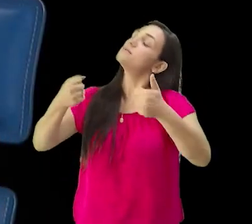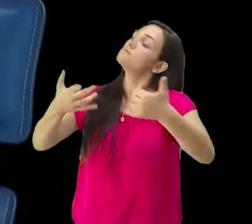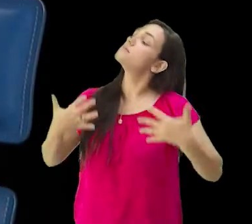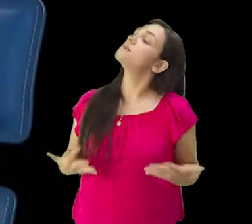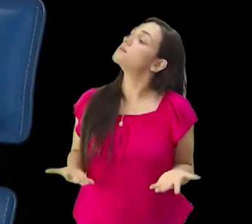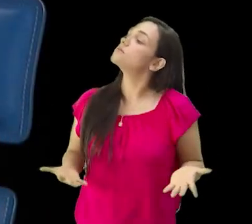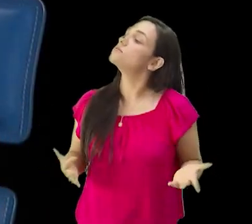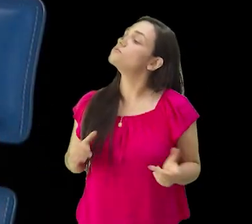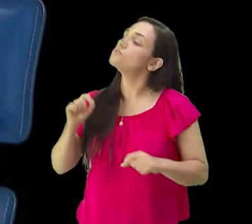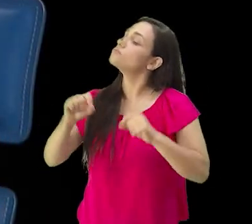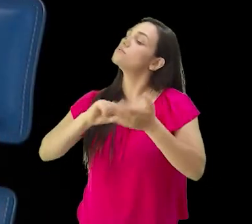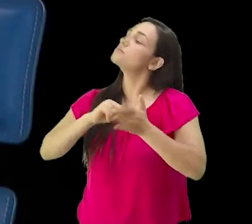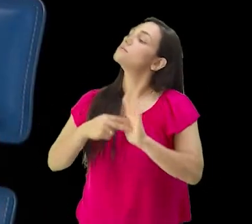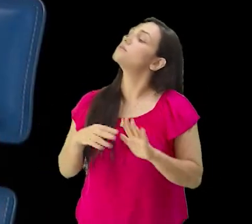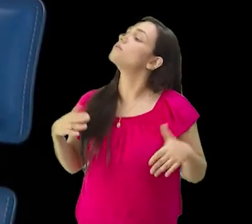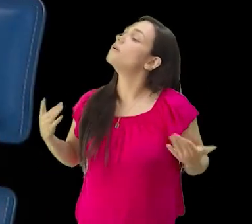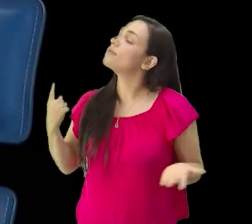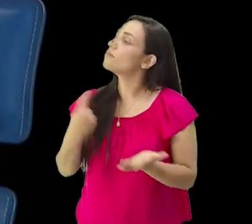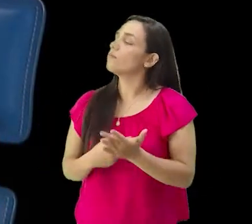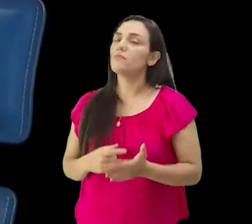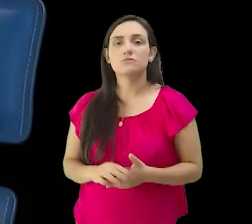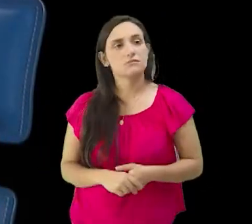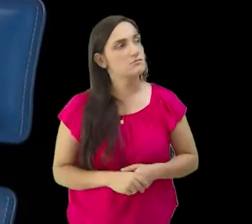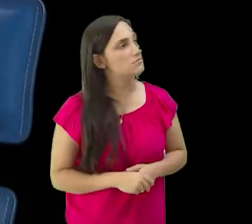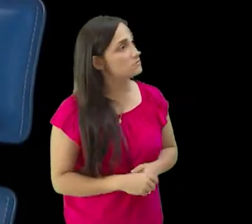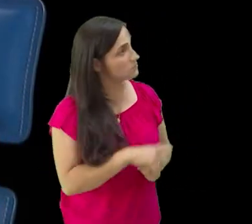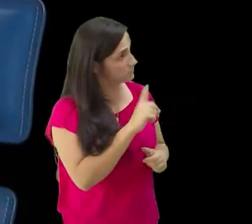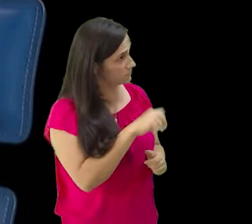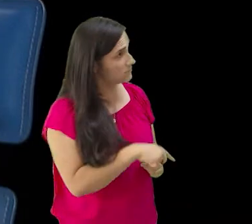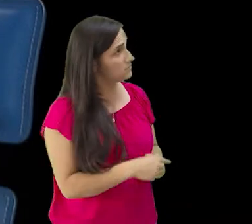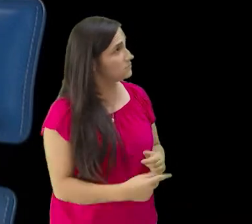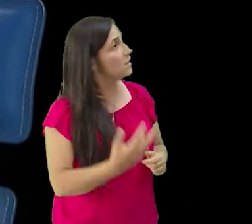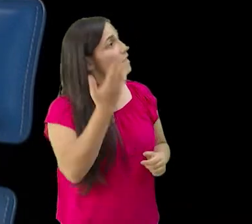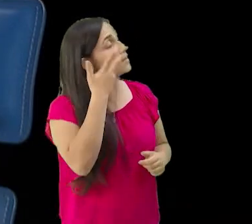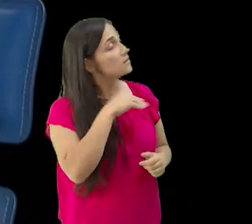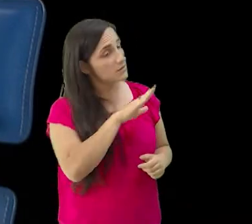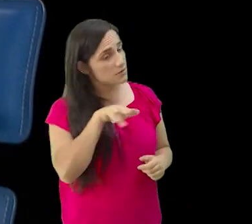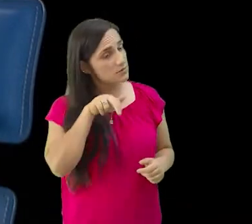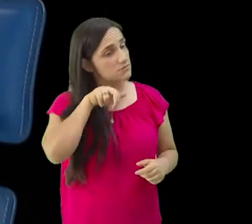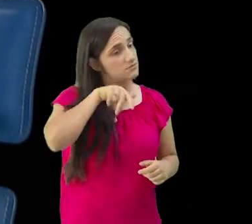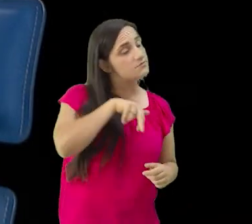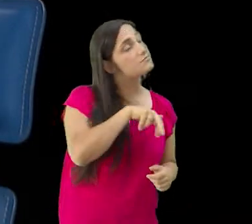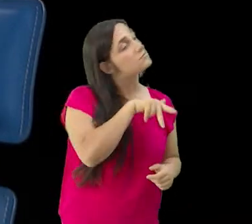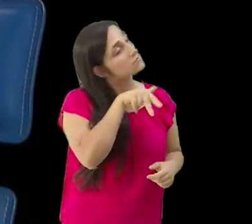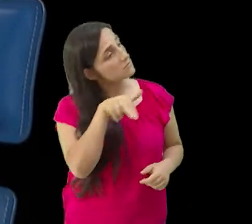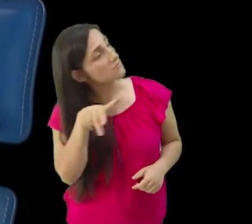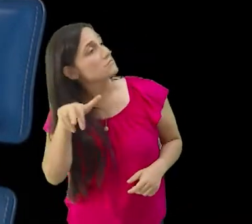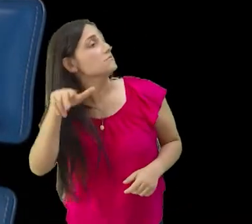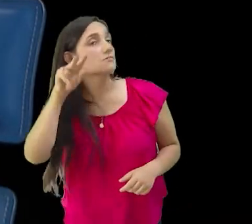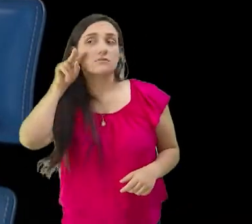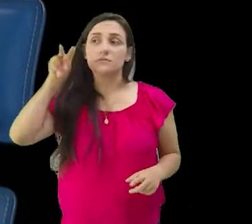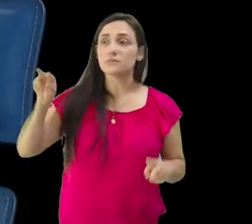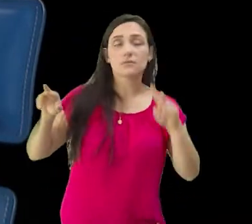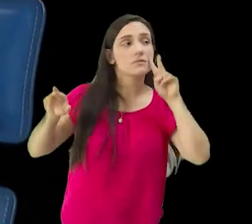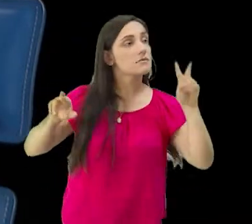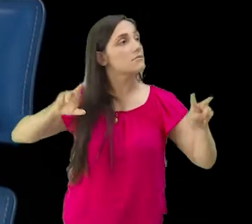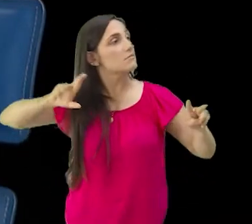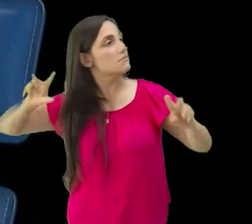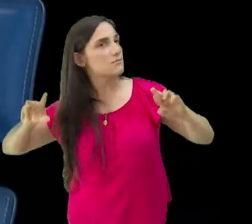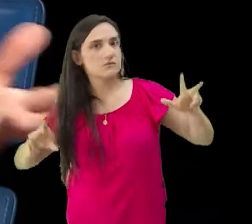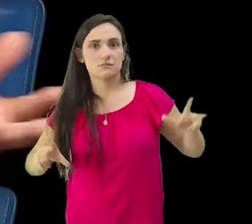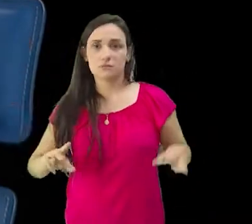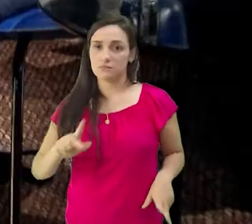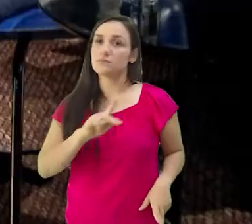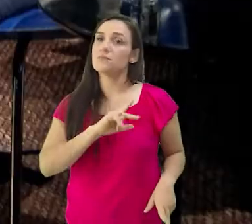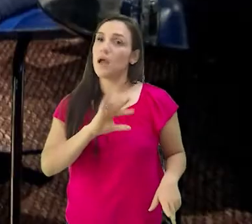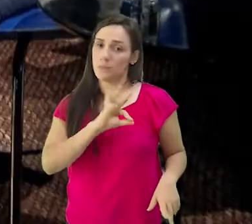me chamaram lá. Aí, o que o senhor quis dizer com isso? Eu falei, não, isso aí é uma criança andando, uma criança magra